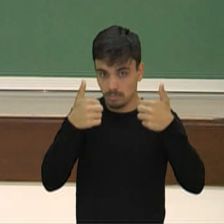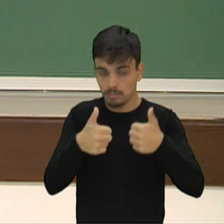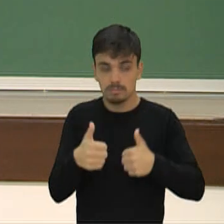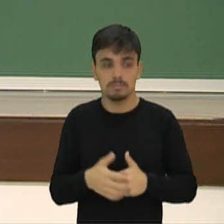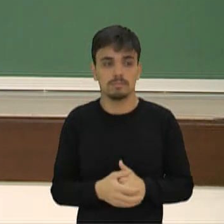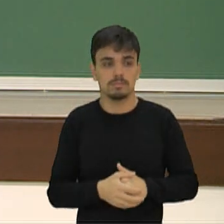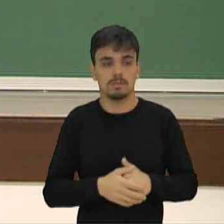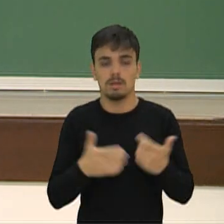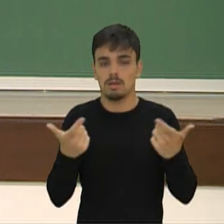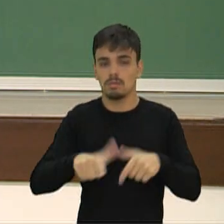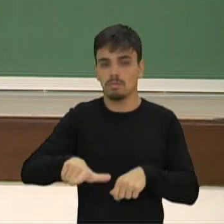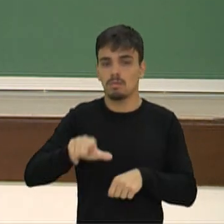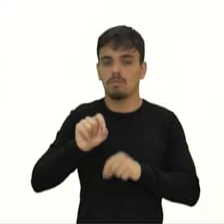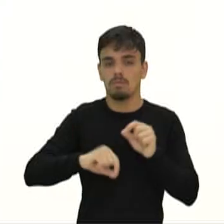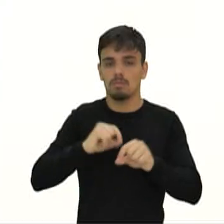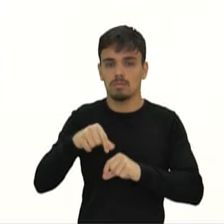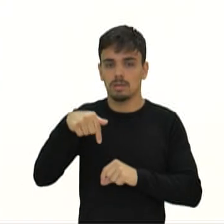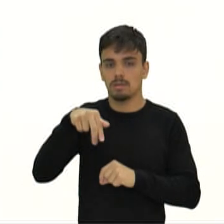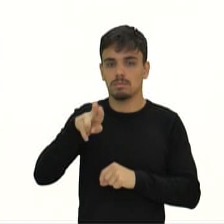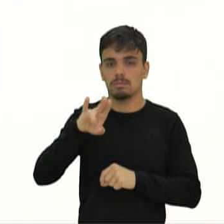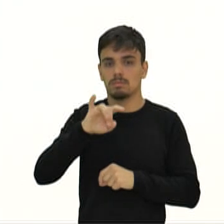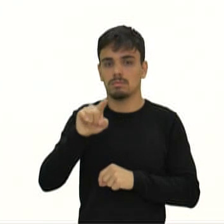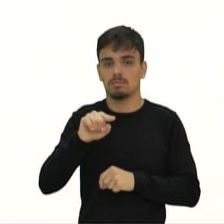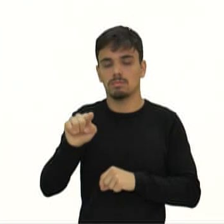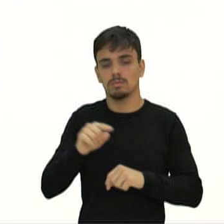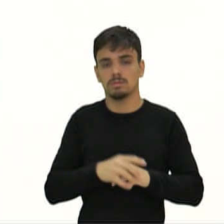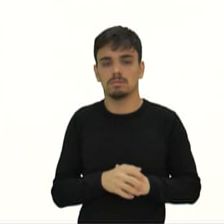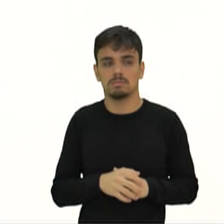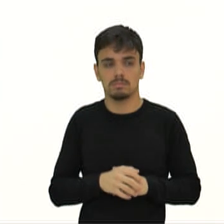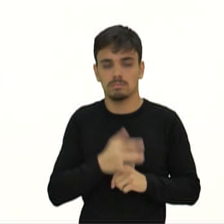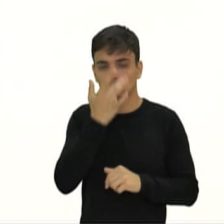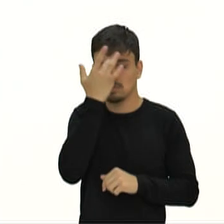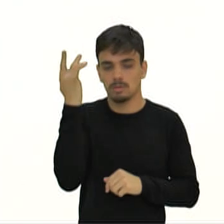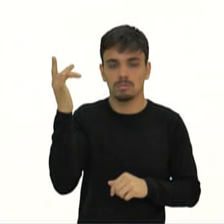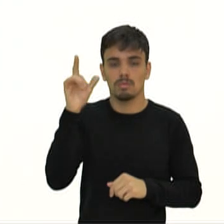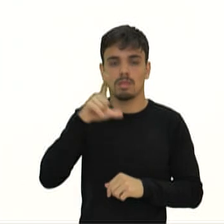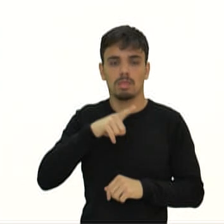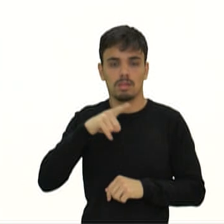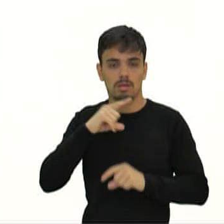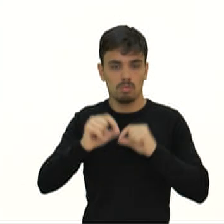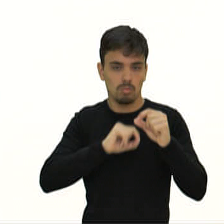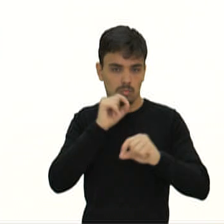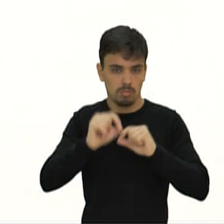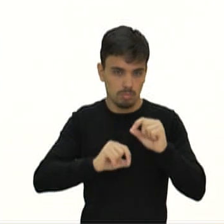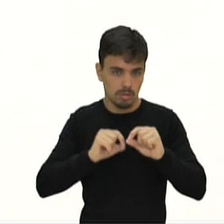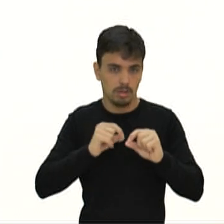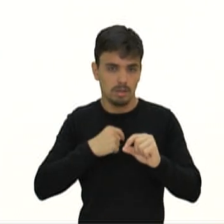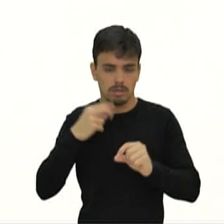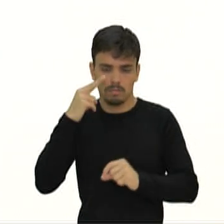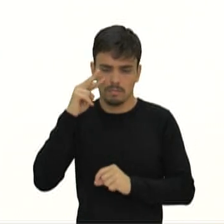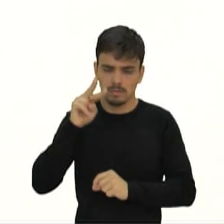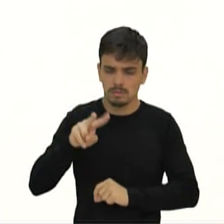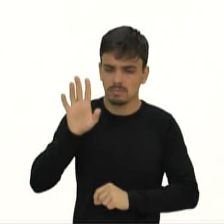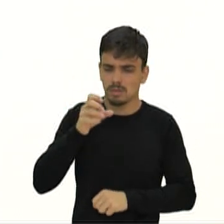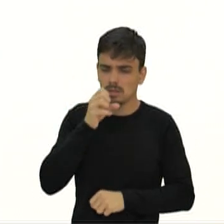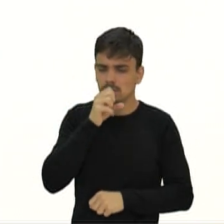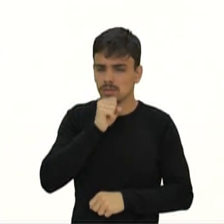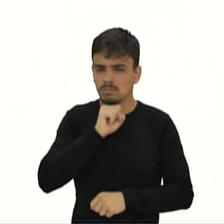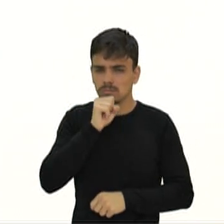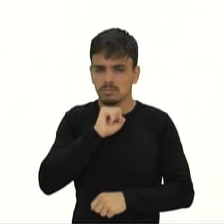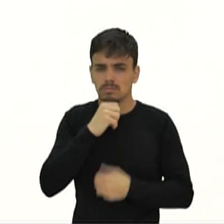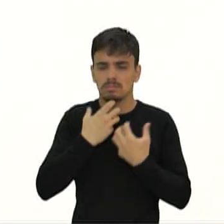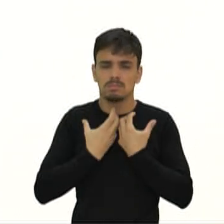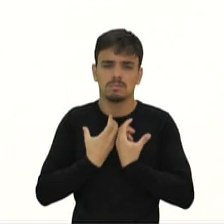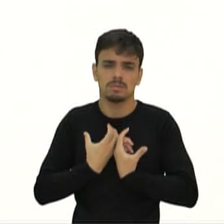vamos ali a mais um quiz. Uma pessoa que possui a visão cansada, já desgastada pela idade, caracterizado